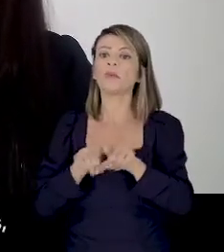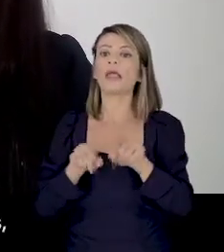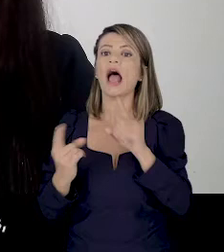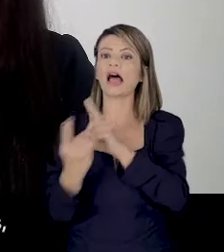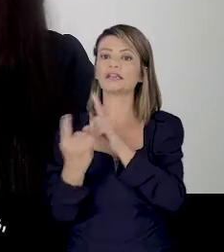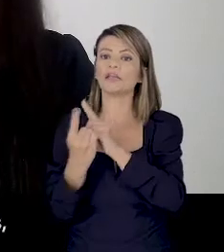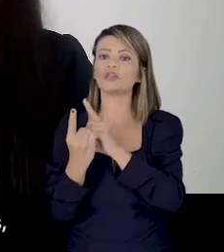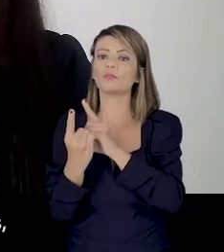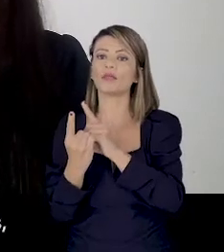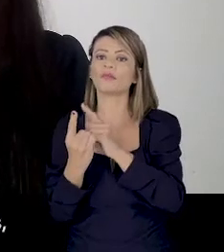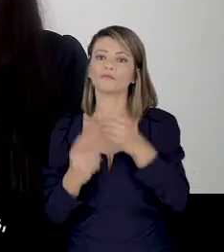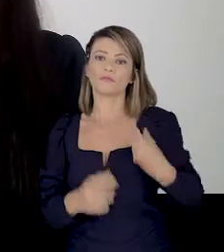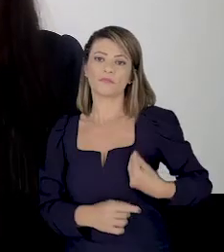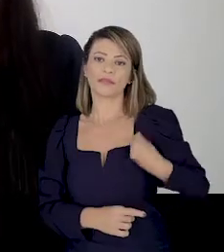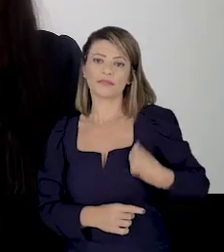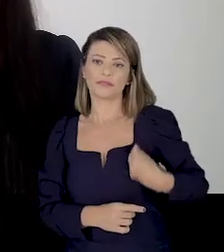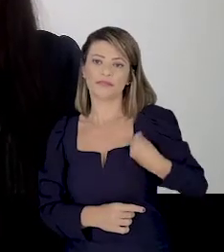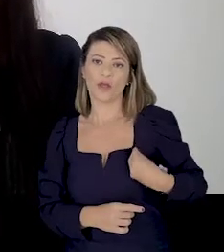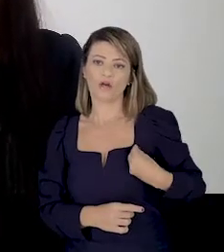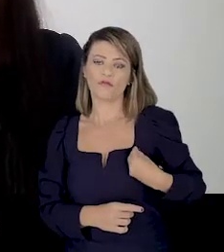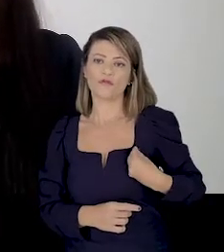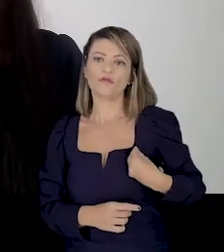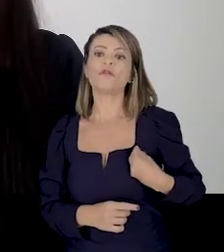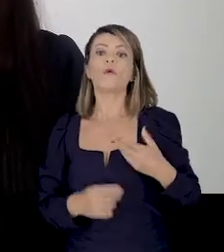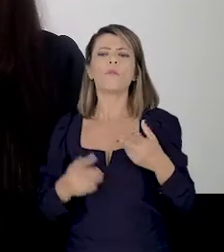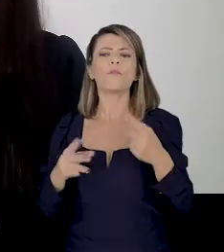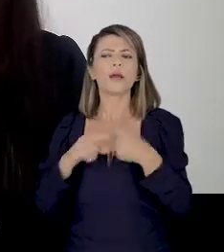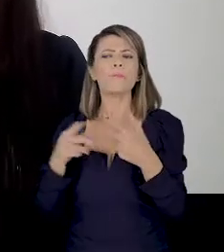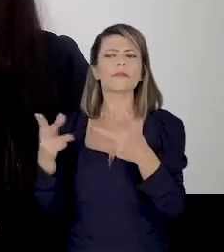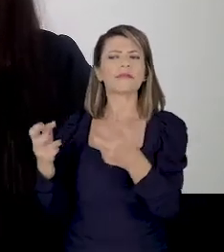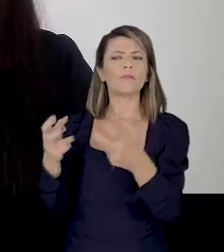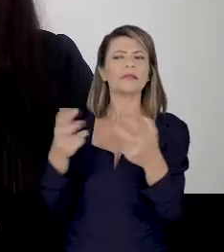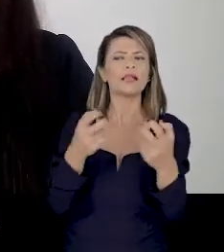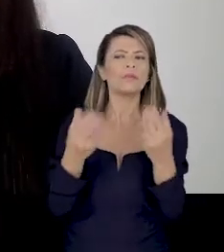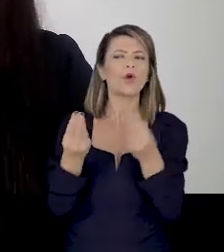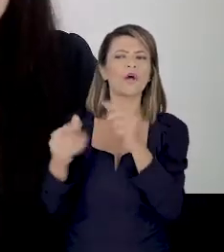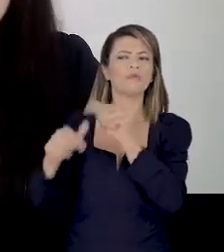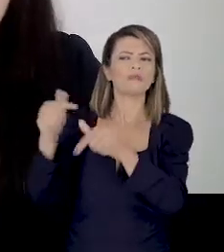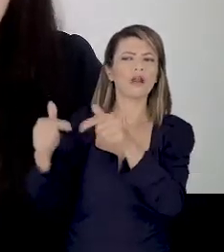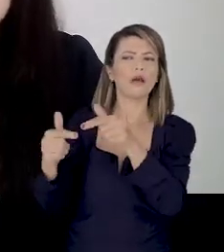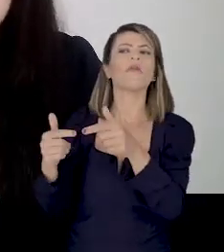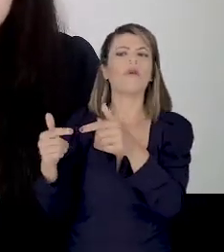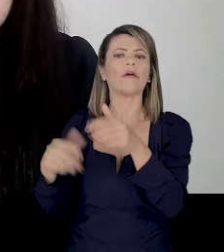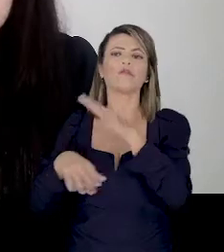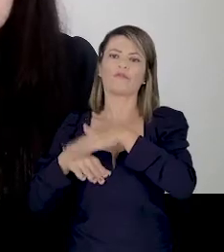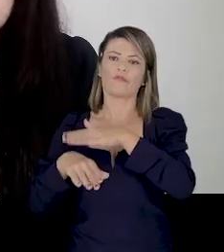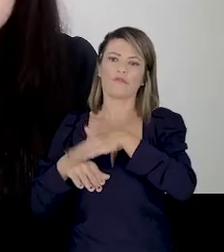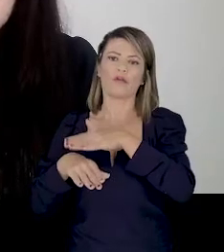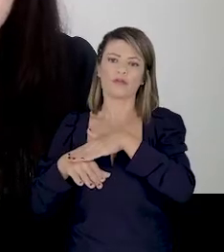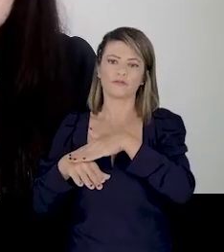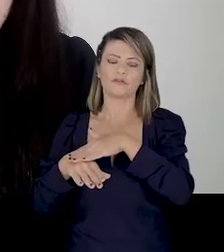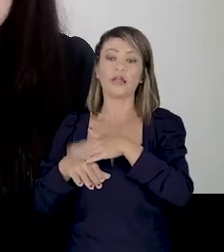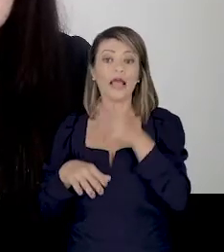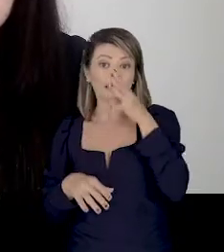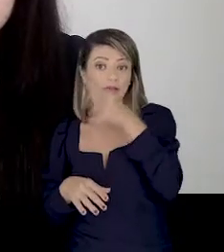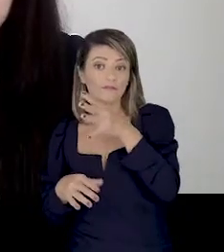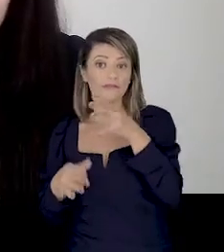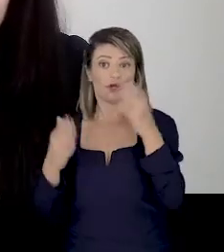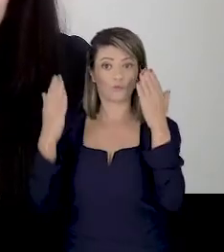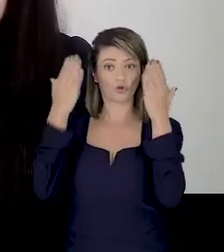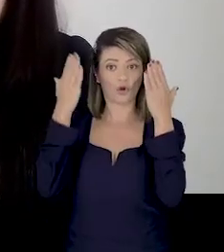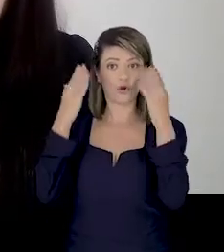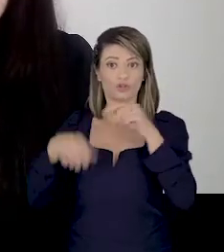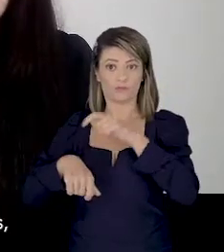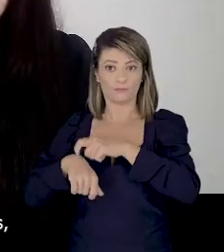e atendimentos presenciais, conforme foi identificando a demanda. As intervenções realizadas